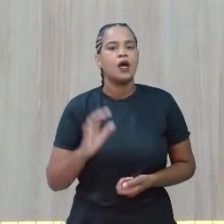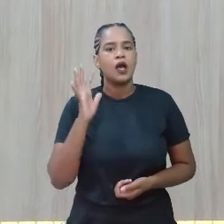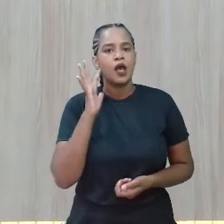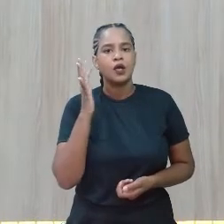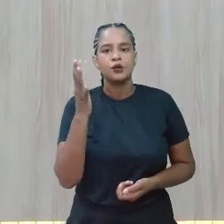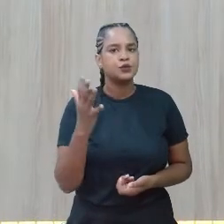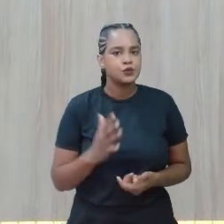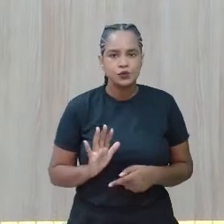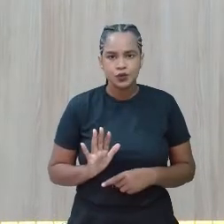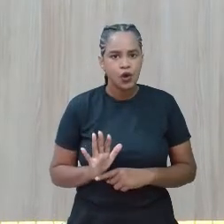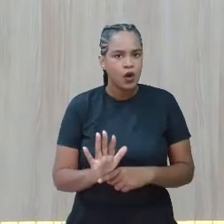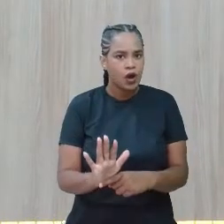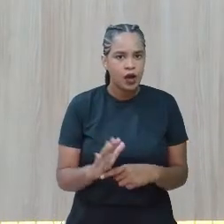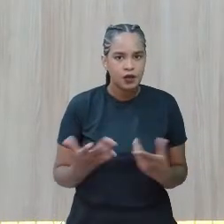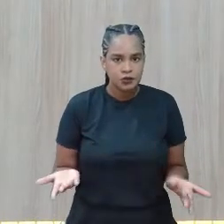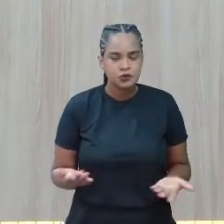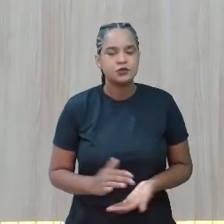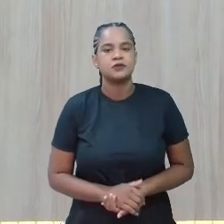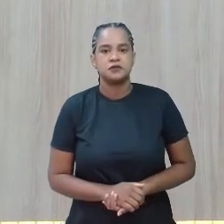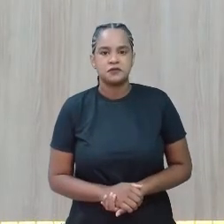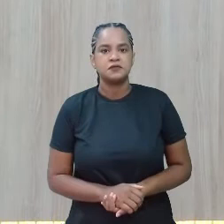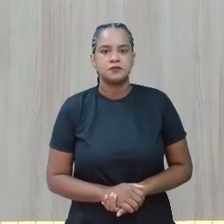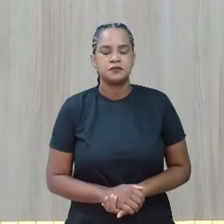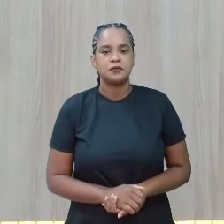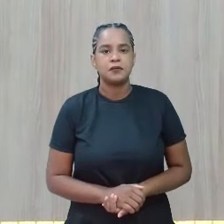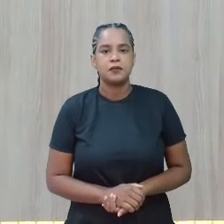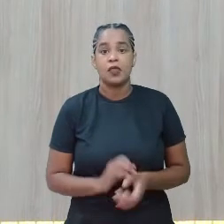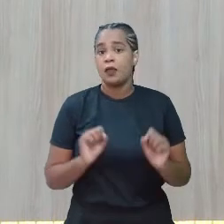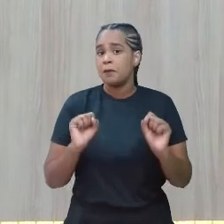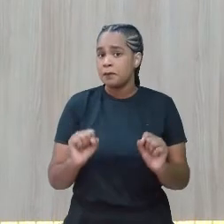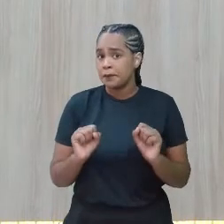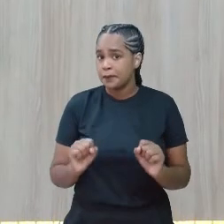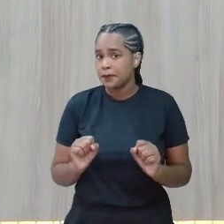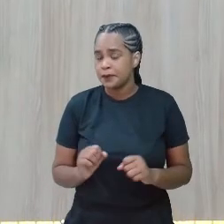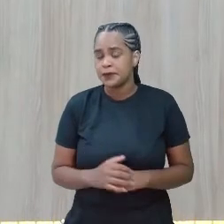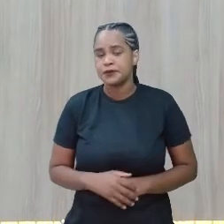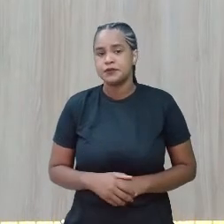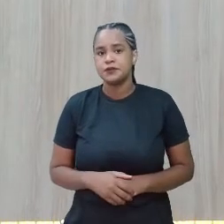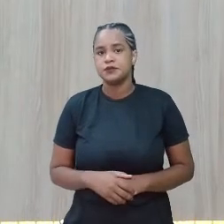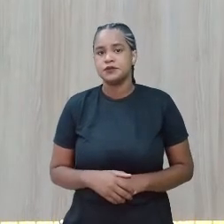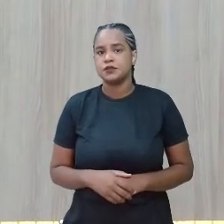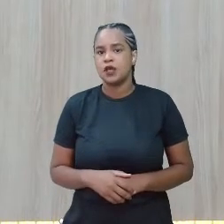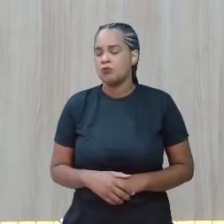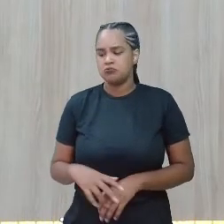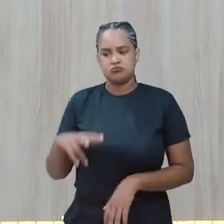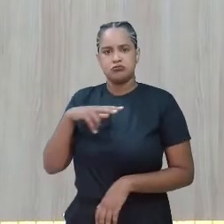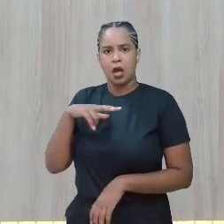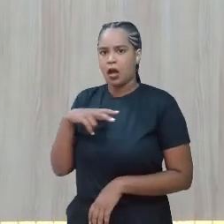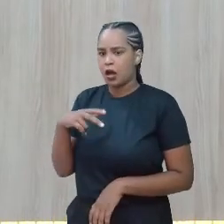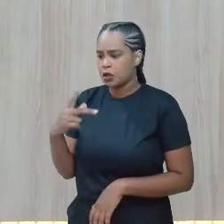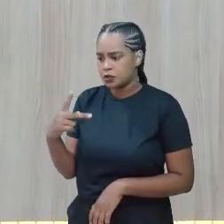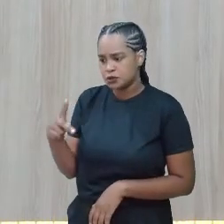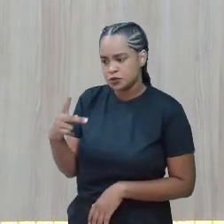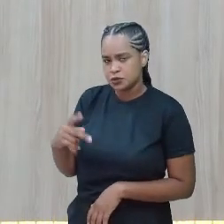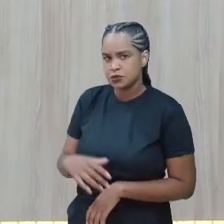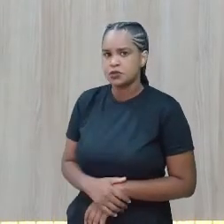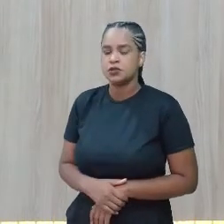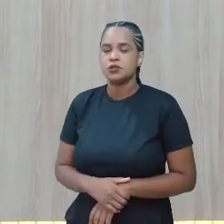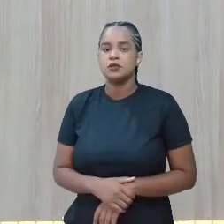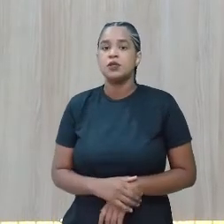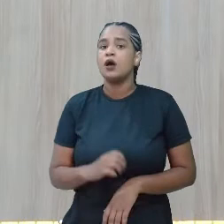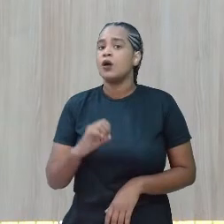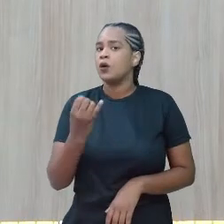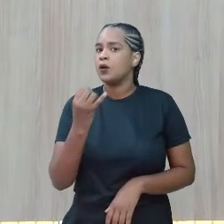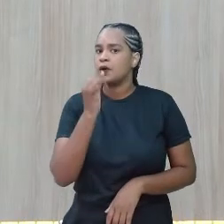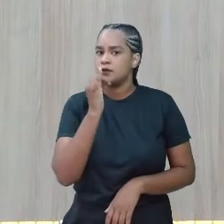resolvendo, ajudando aquela problemática, seja de cunho pessoal